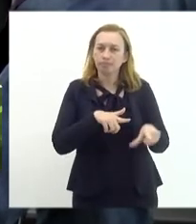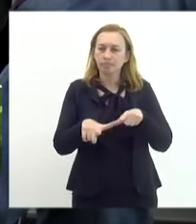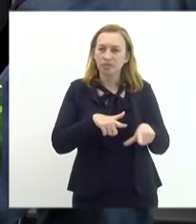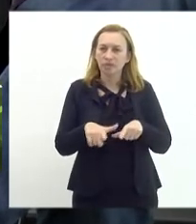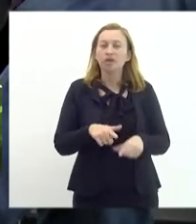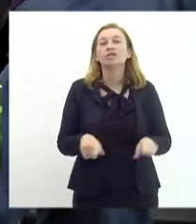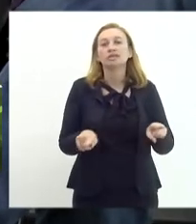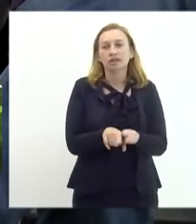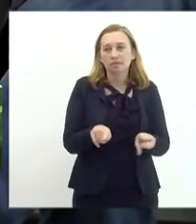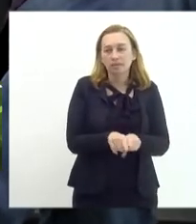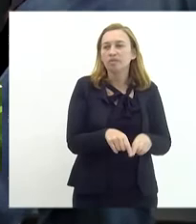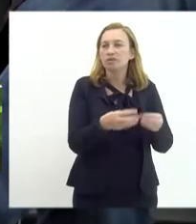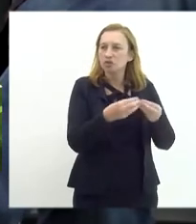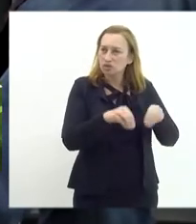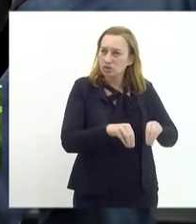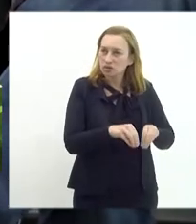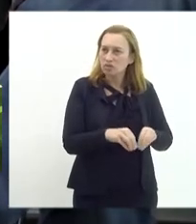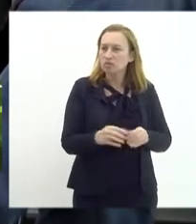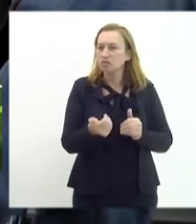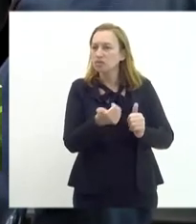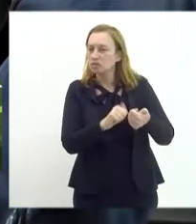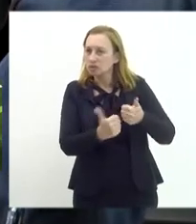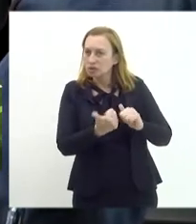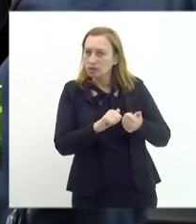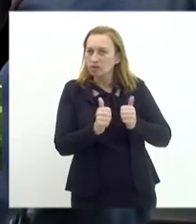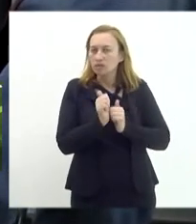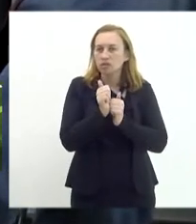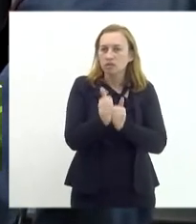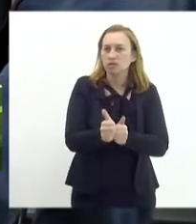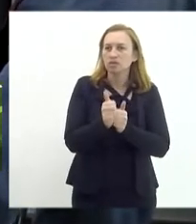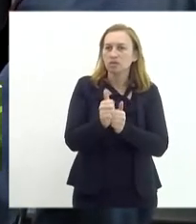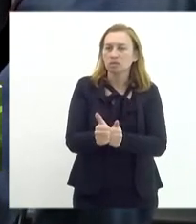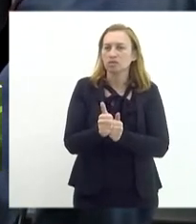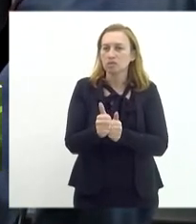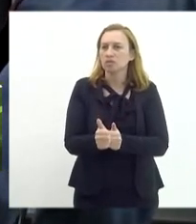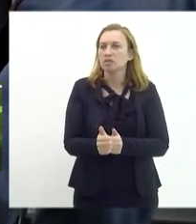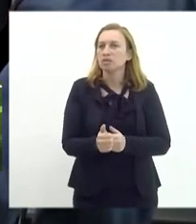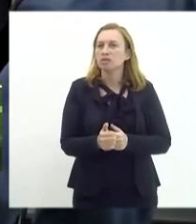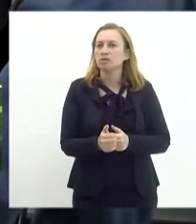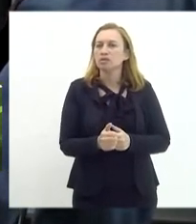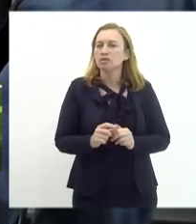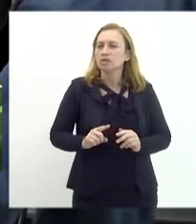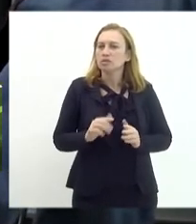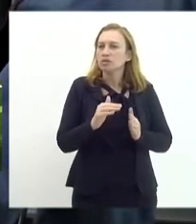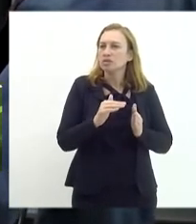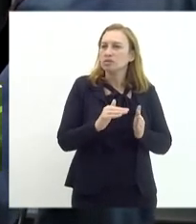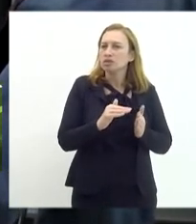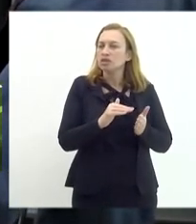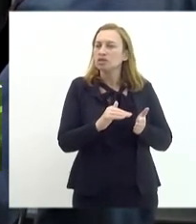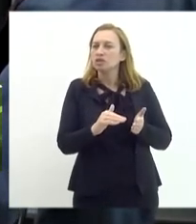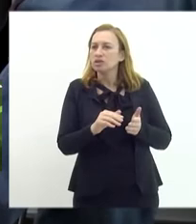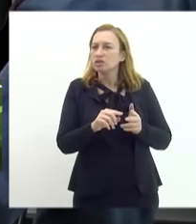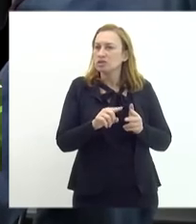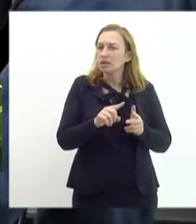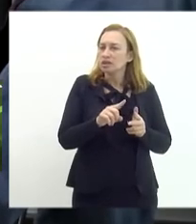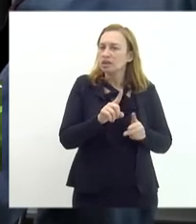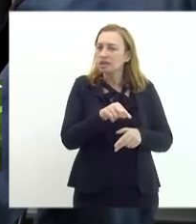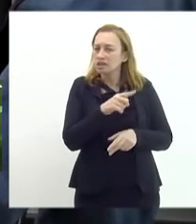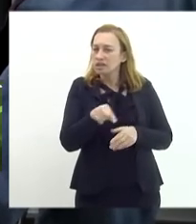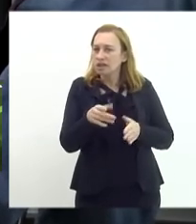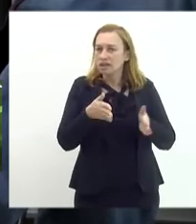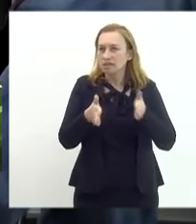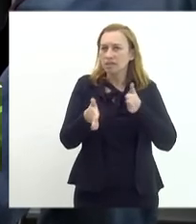que implicaria também, numa avaliação e num acompanhamento, você ter que fazer um recorte nesse período e identificar qual foi